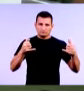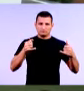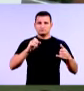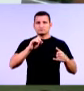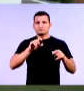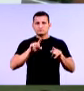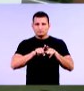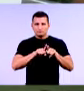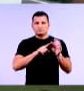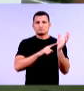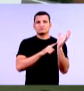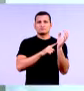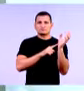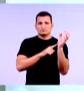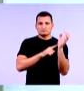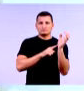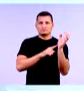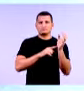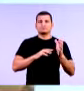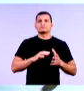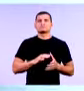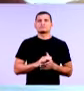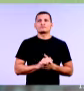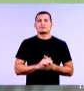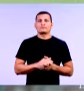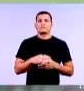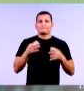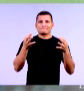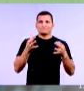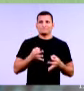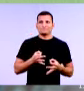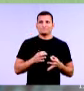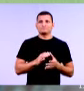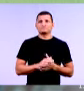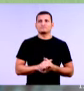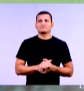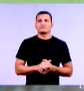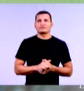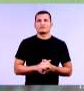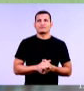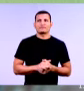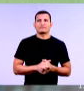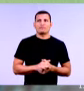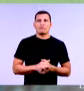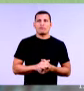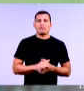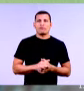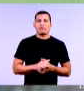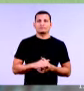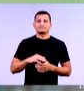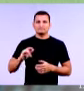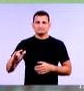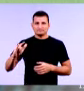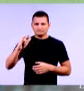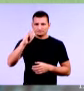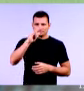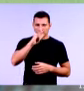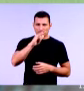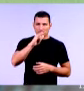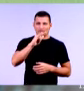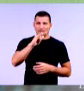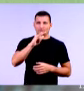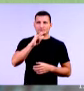A resposta, professor? Perfeitamente. A nossa pergunta é, no, vamos aqui na lousa, né? O aeroporto Jorge Teixeira, governador Jorge